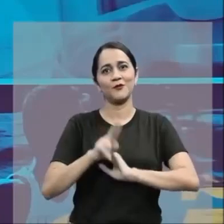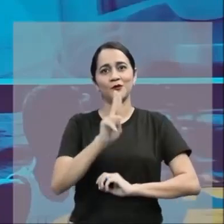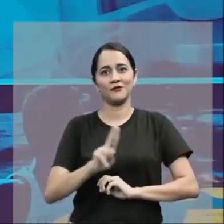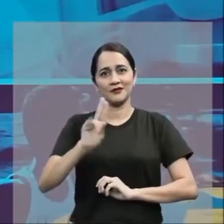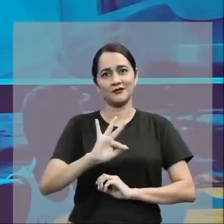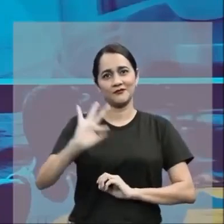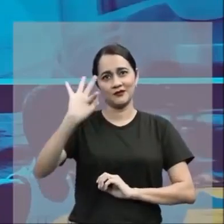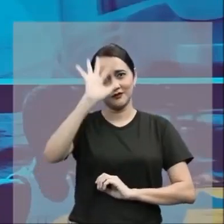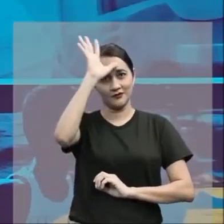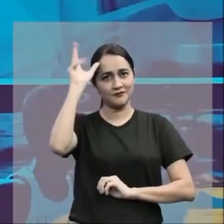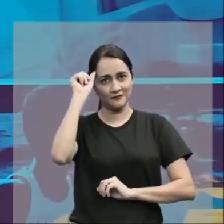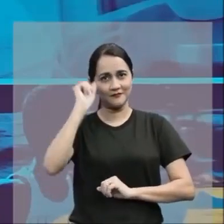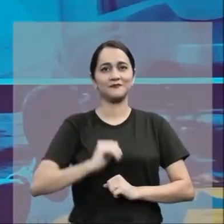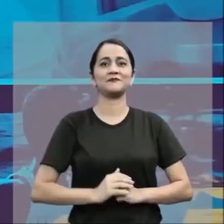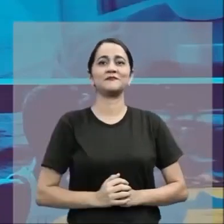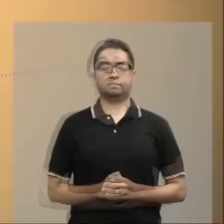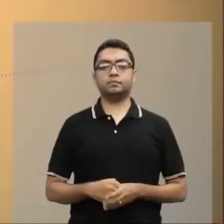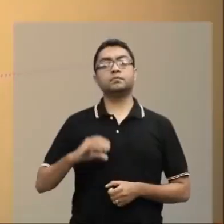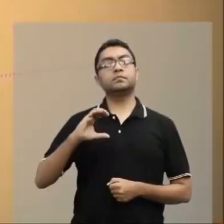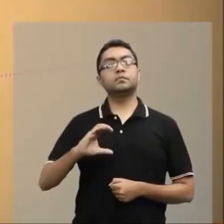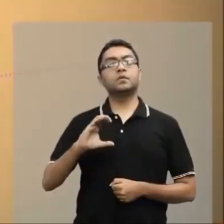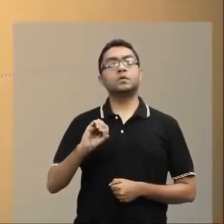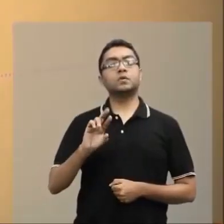da Universidade Federal do Amazonas.